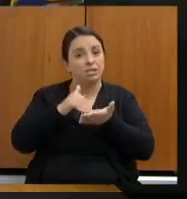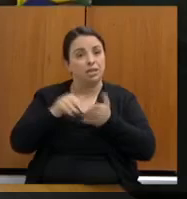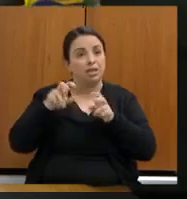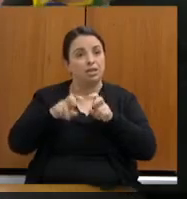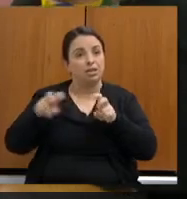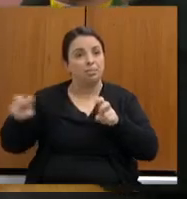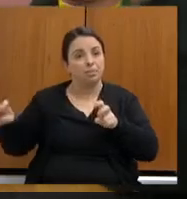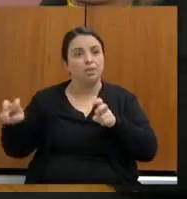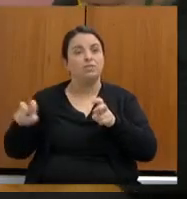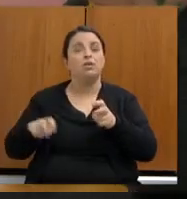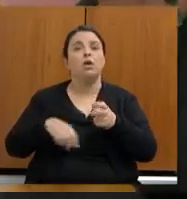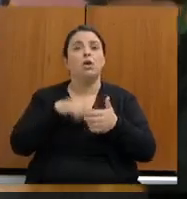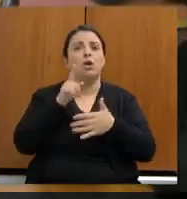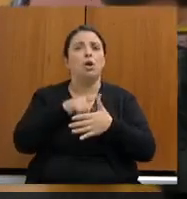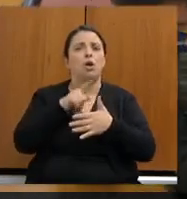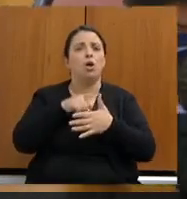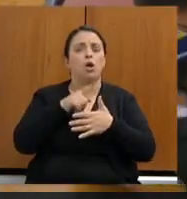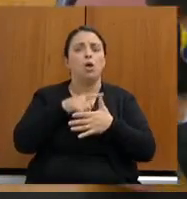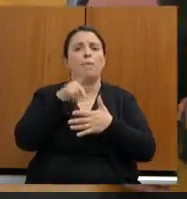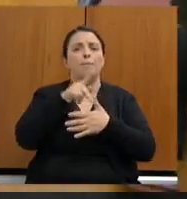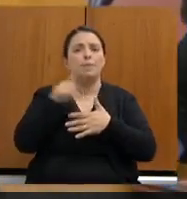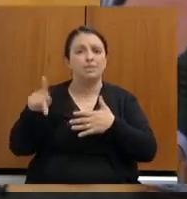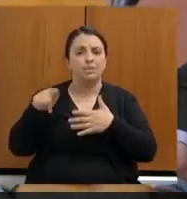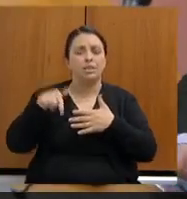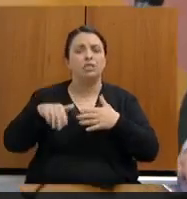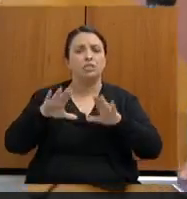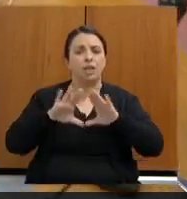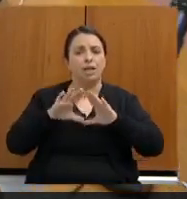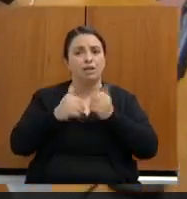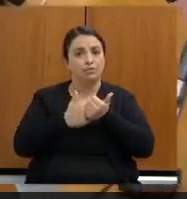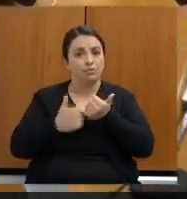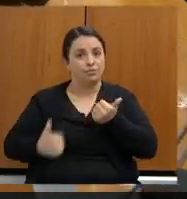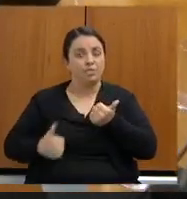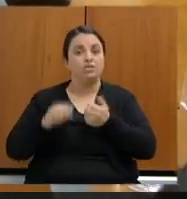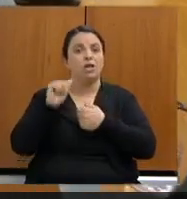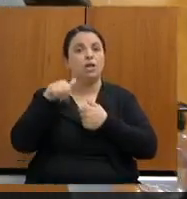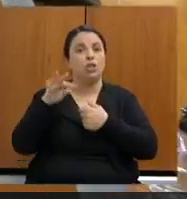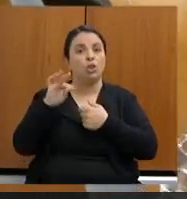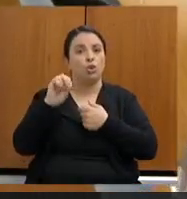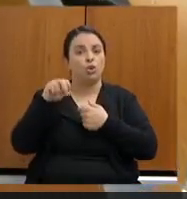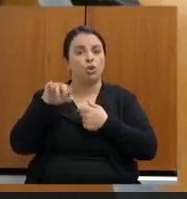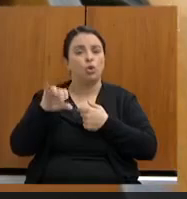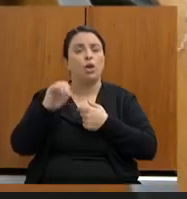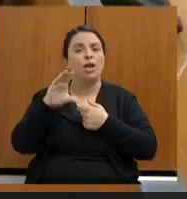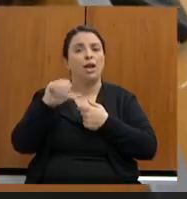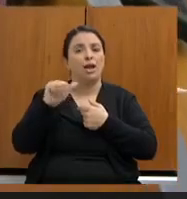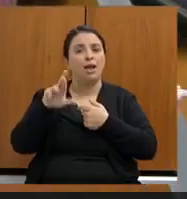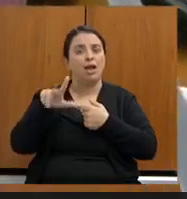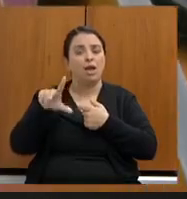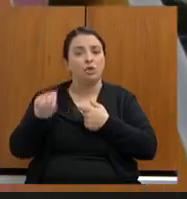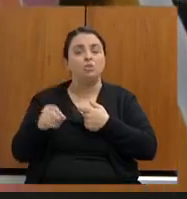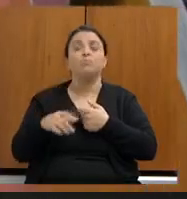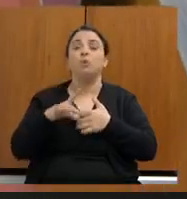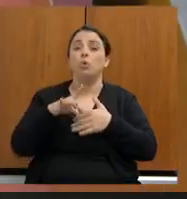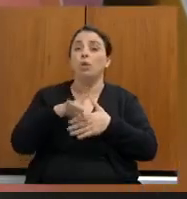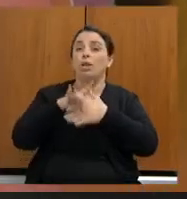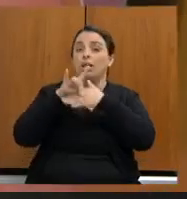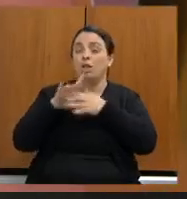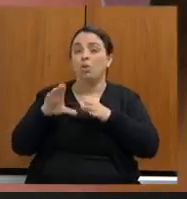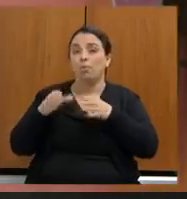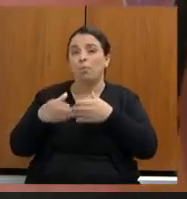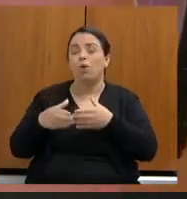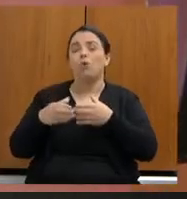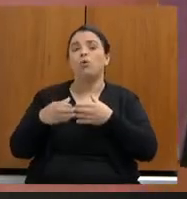primeiro vice-presidente desta casa Deputado Antonio Carlos Arantes o líder do Bloco do governo esta casa